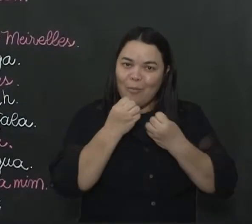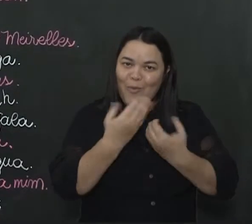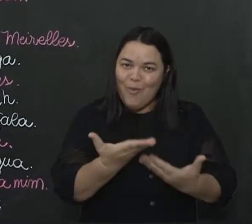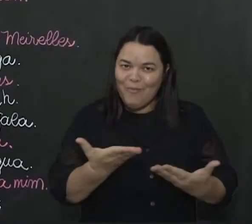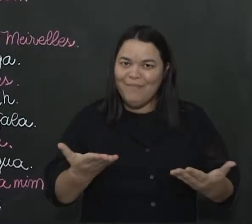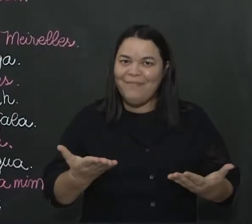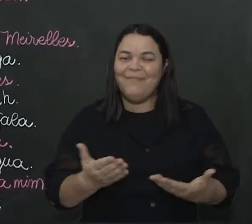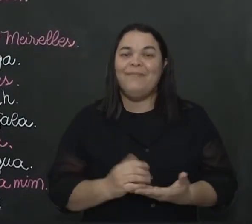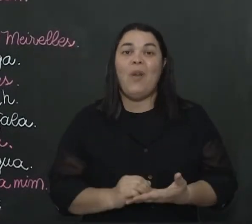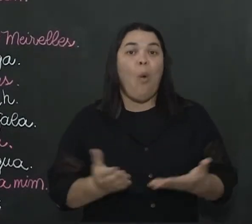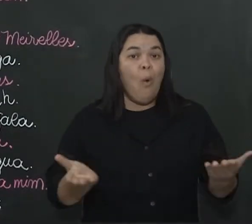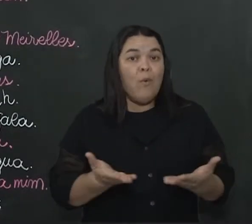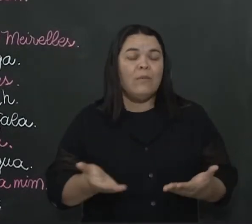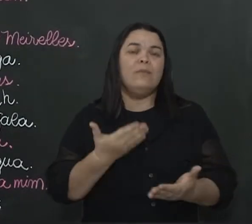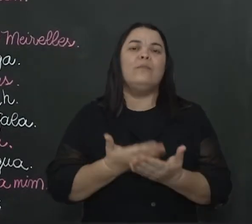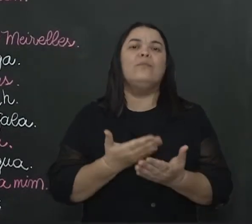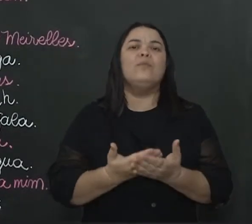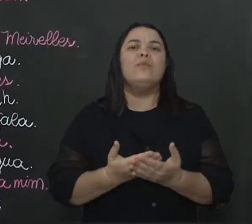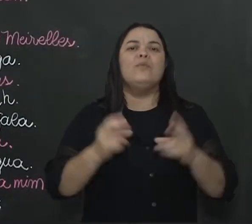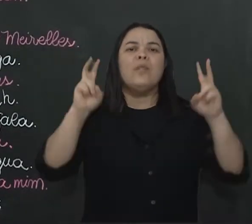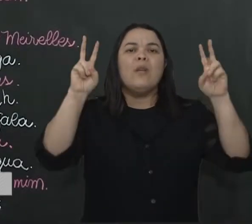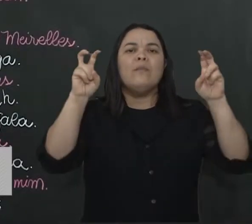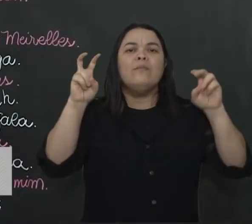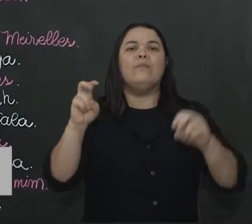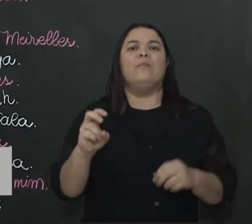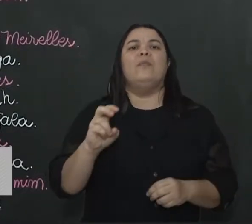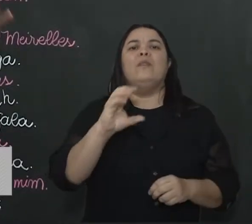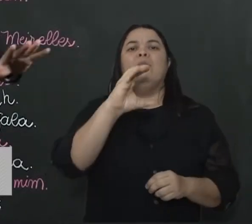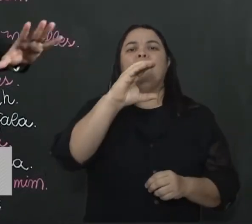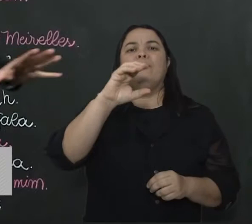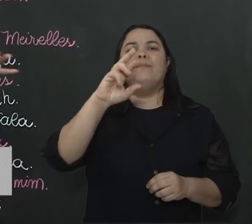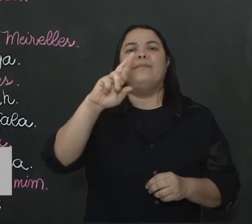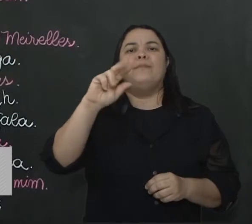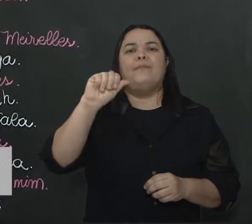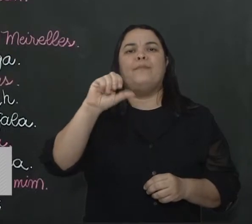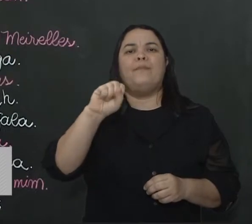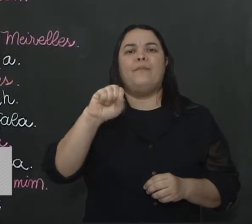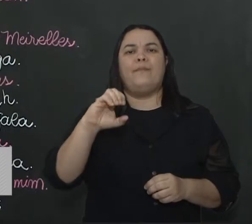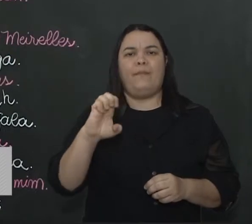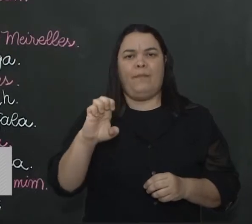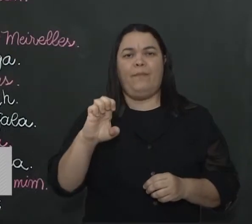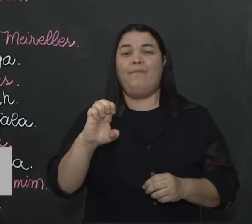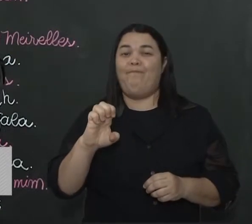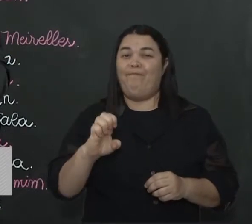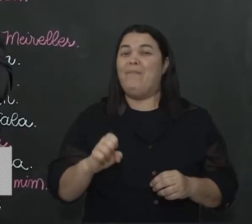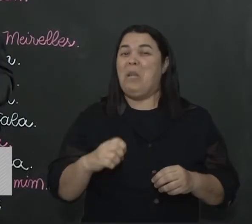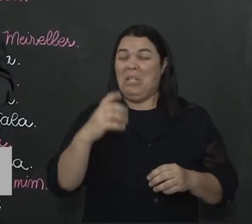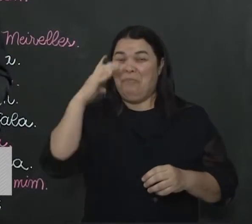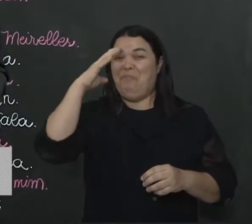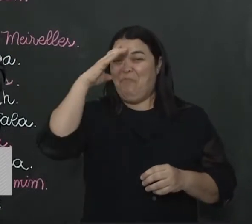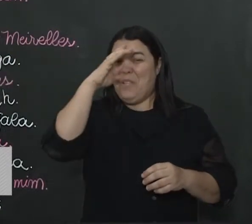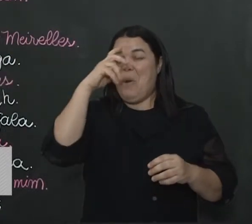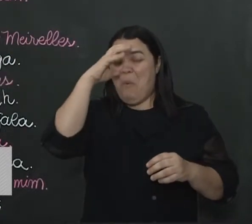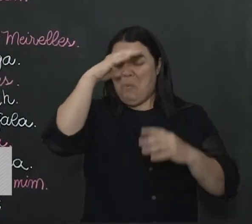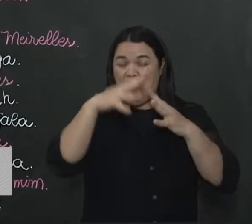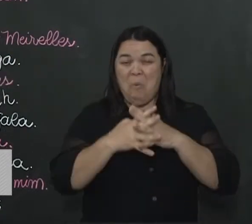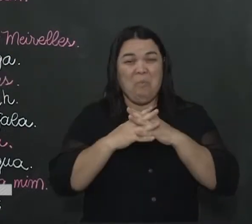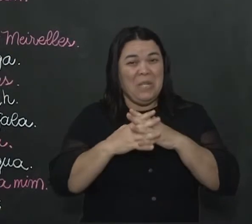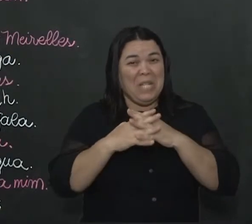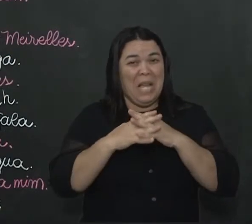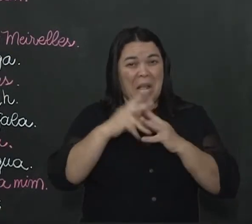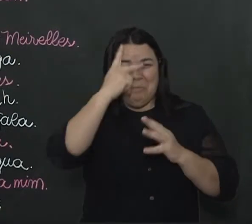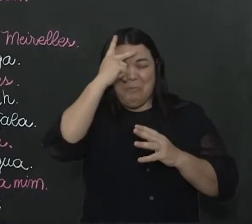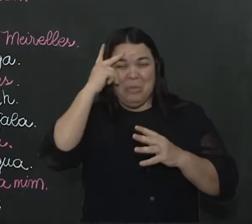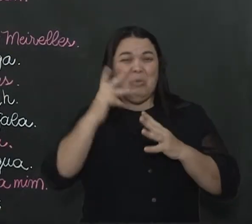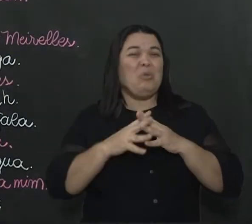tudo bem? Na aula de hoje a gente vai falar sobre a crase. Bem, a crase dá uma dor de cabeça em muita gente, porque trata-se